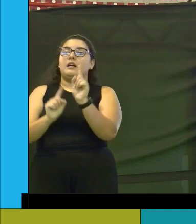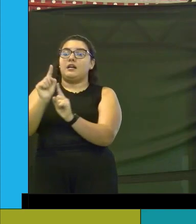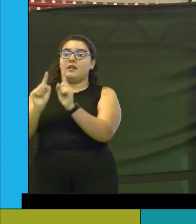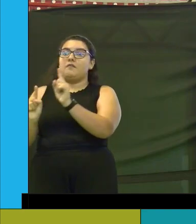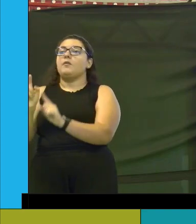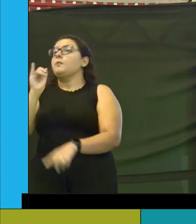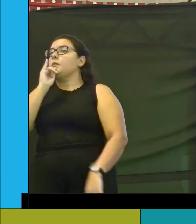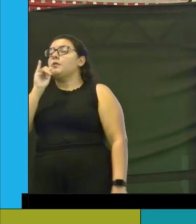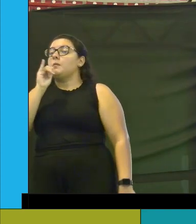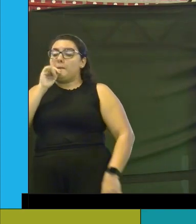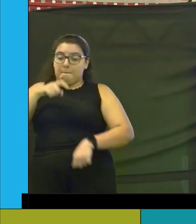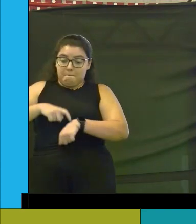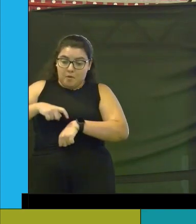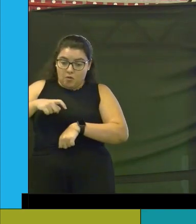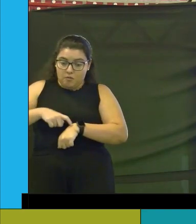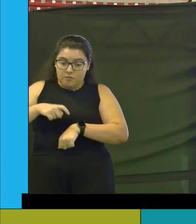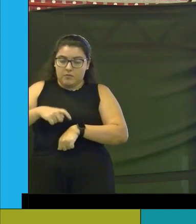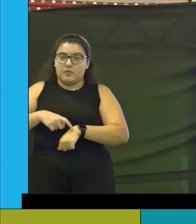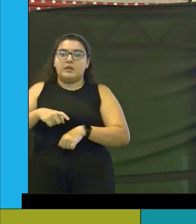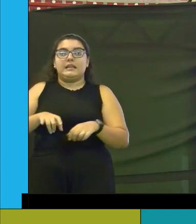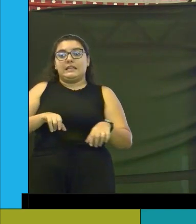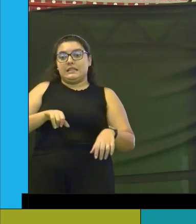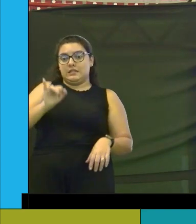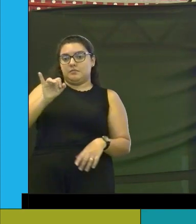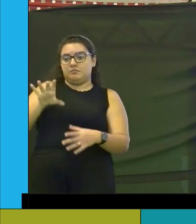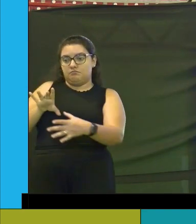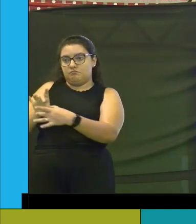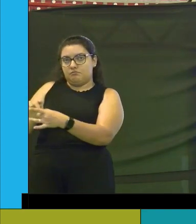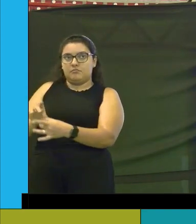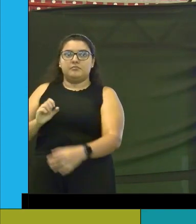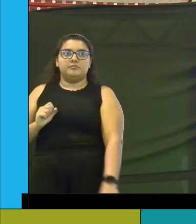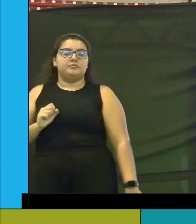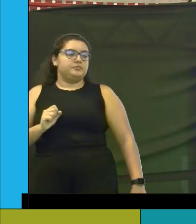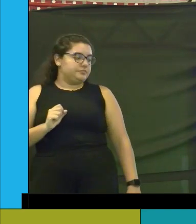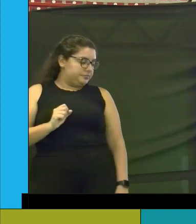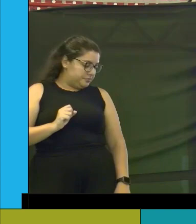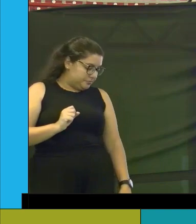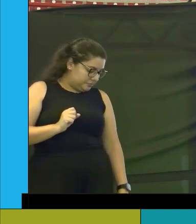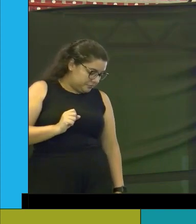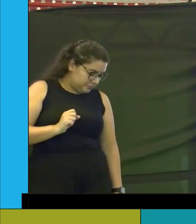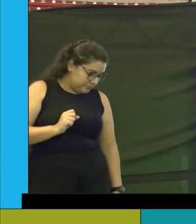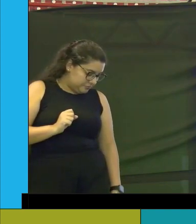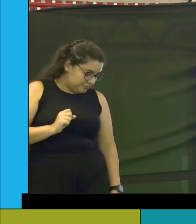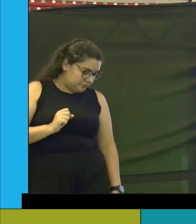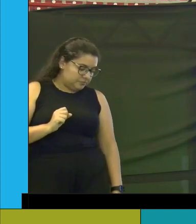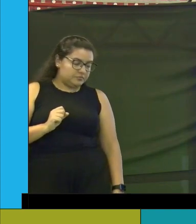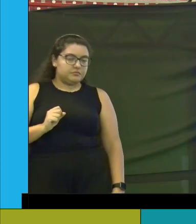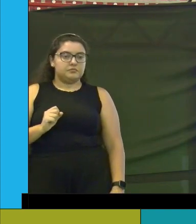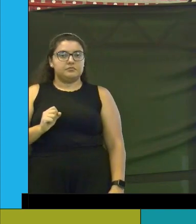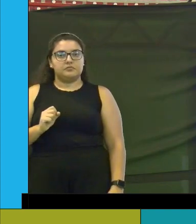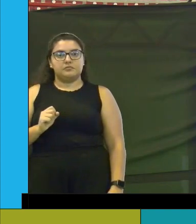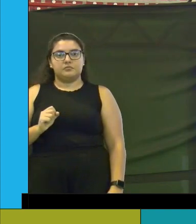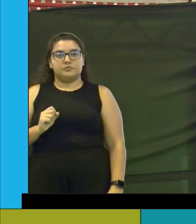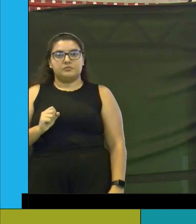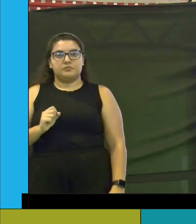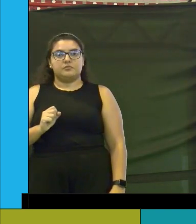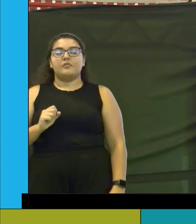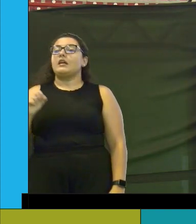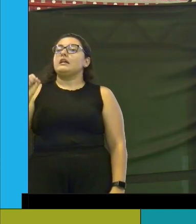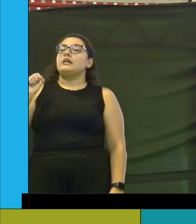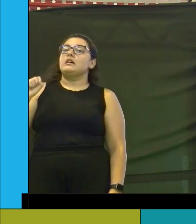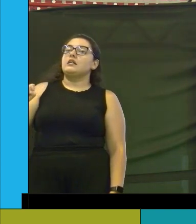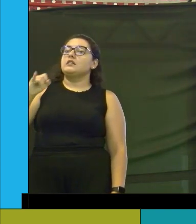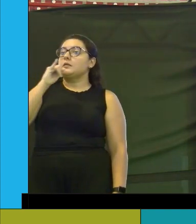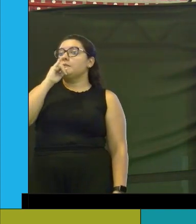a partir do momento que ele toca o eixo Y. Vamos aqui, olha para o gráfico. Pessoal, quando